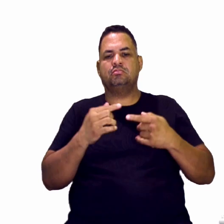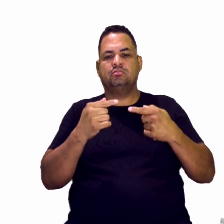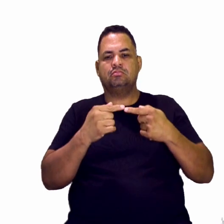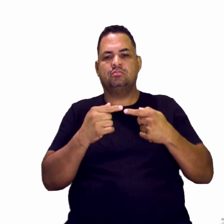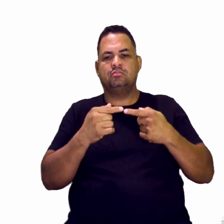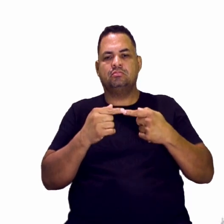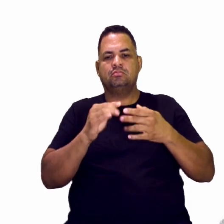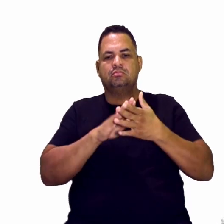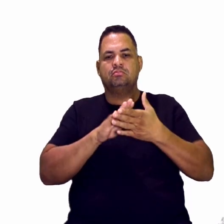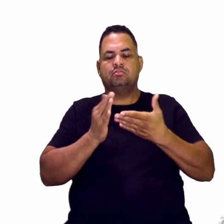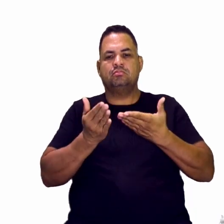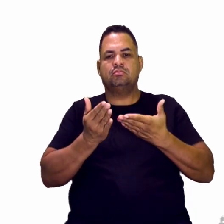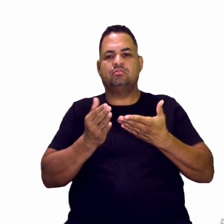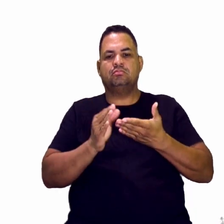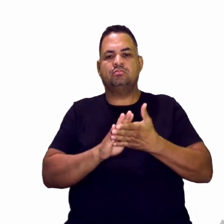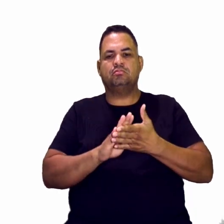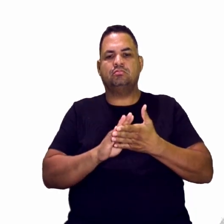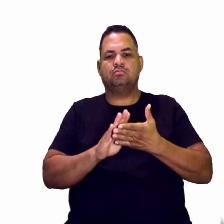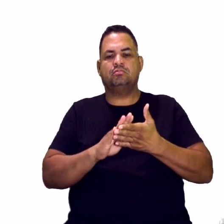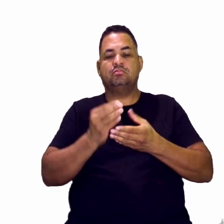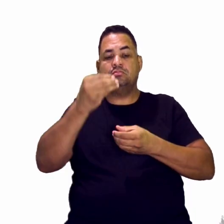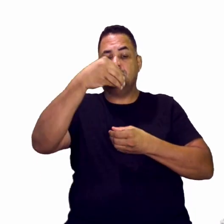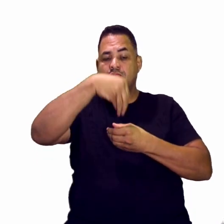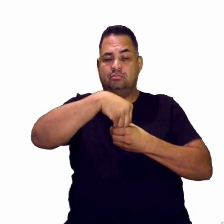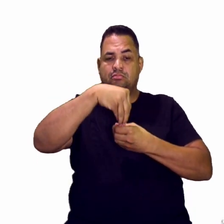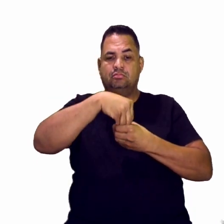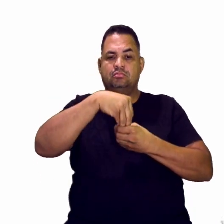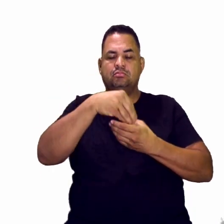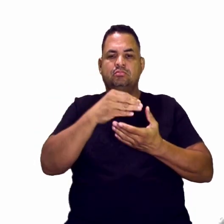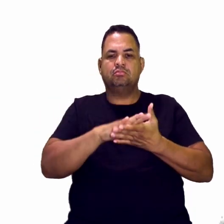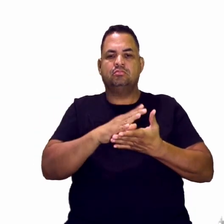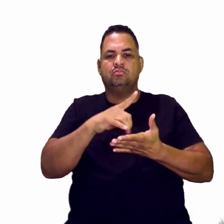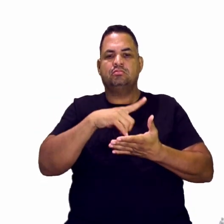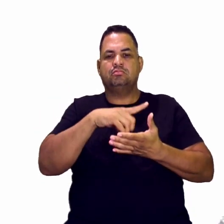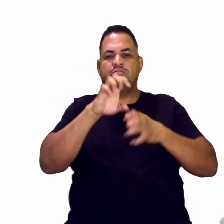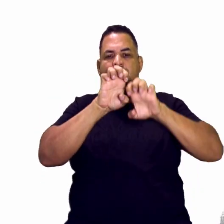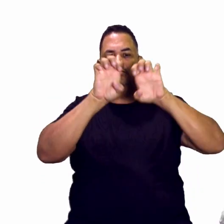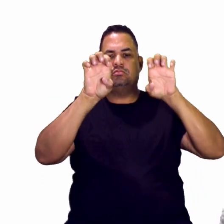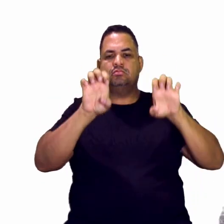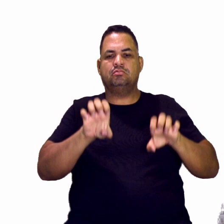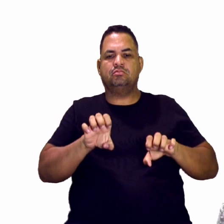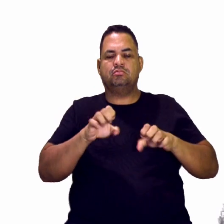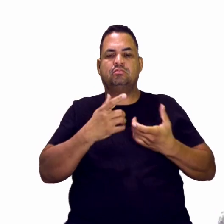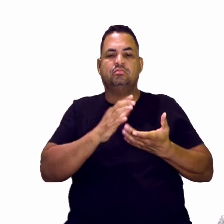ligadas a essa membrana. Na parte interna vão ser estruturas